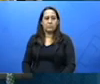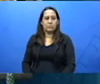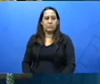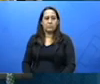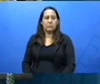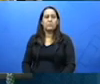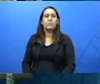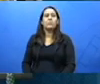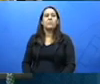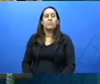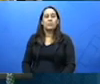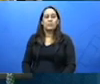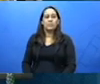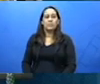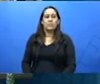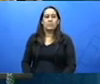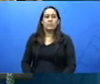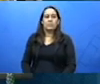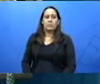Certo?